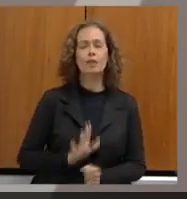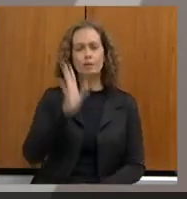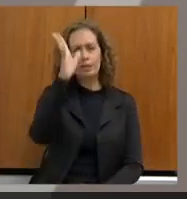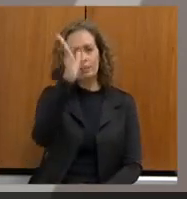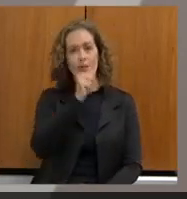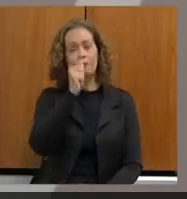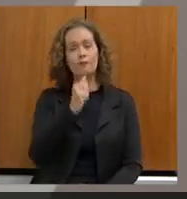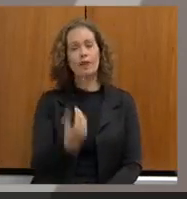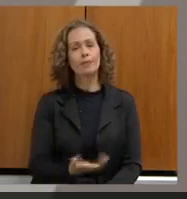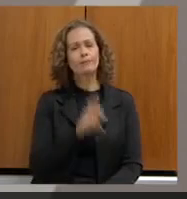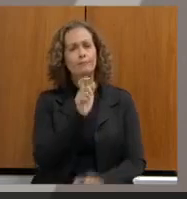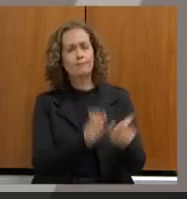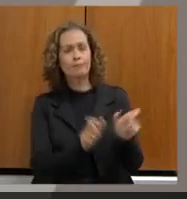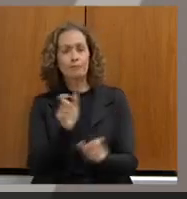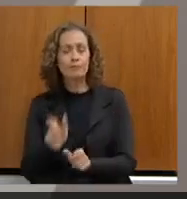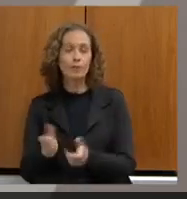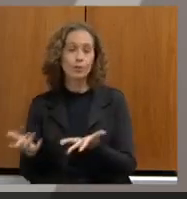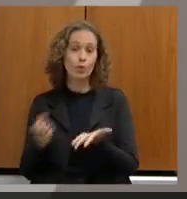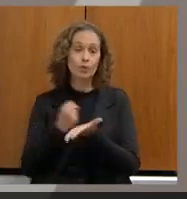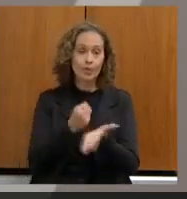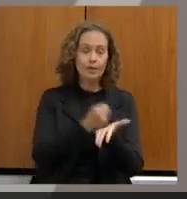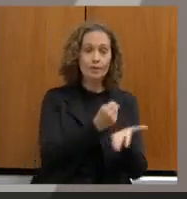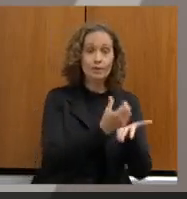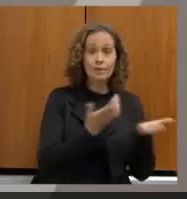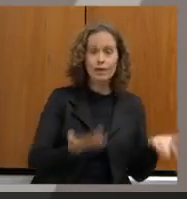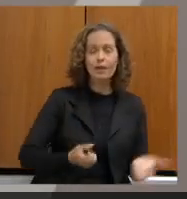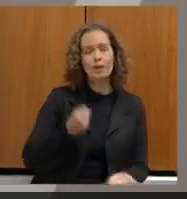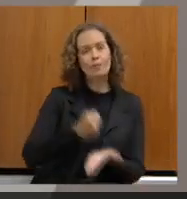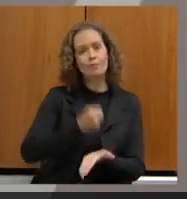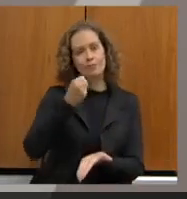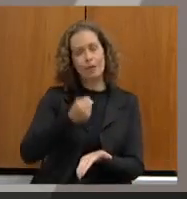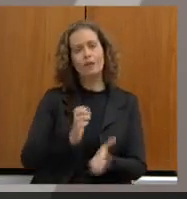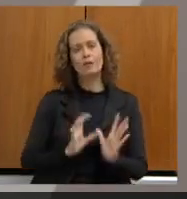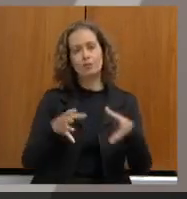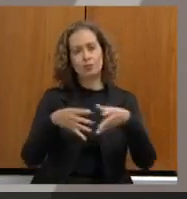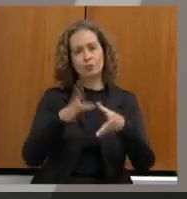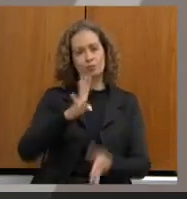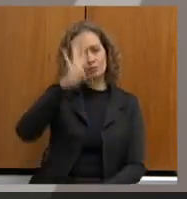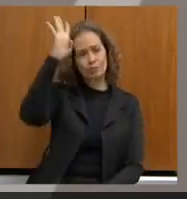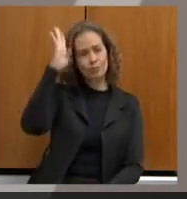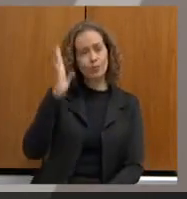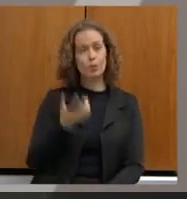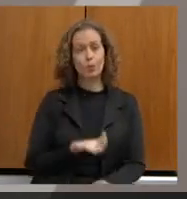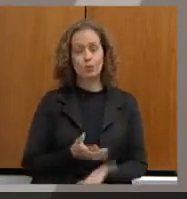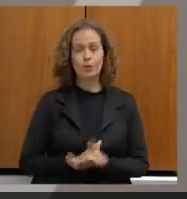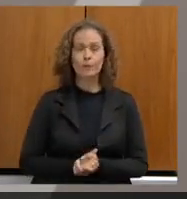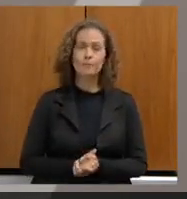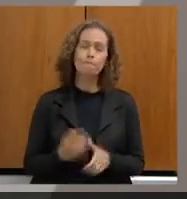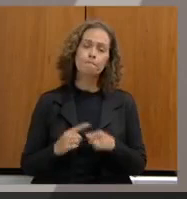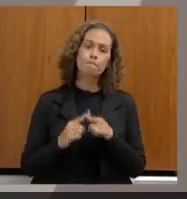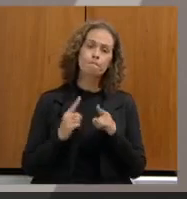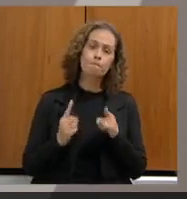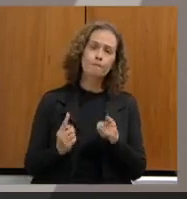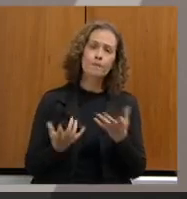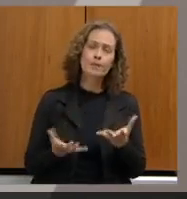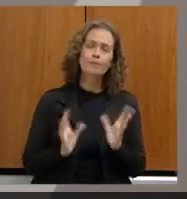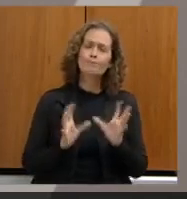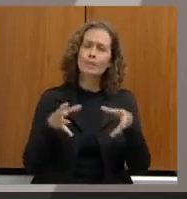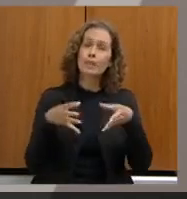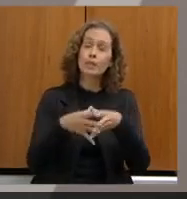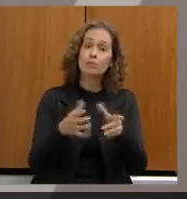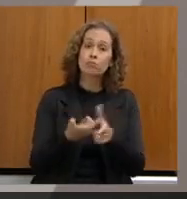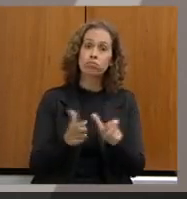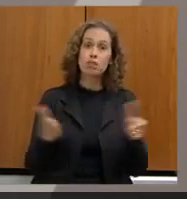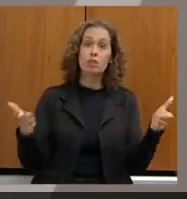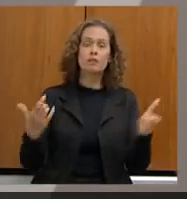vidas né Isso realmente é a marca do corpo de bombeiro é mais um uma equipe tão